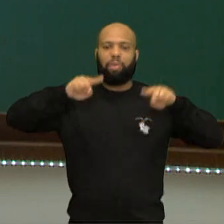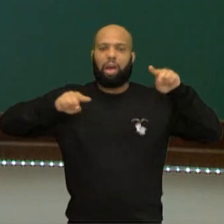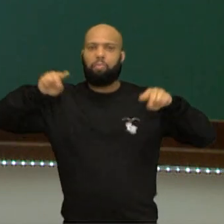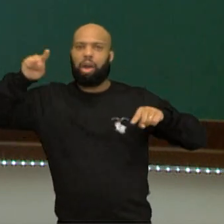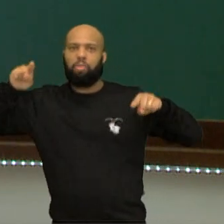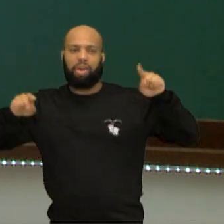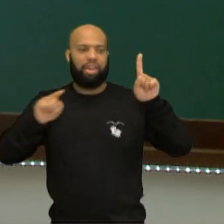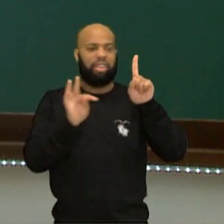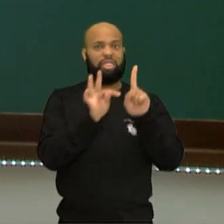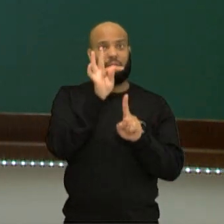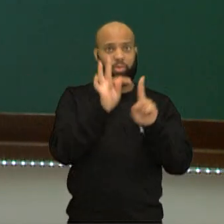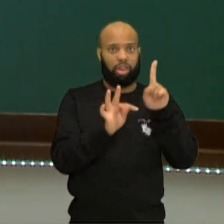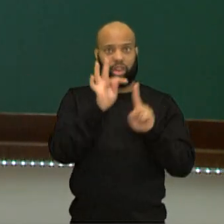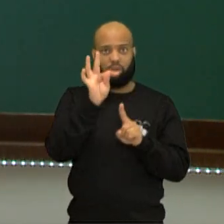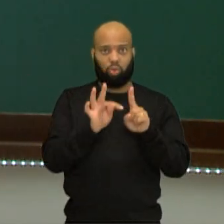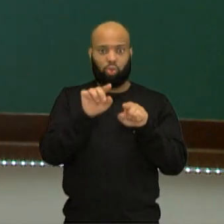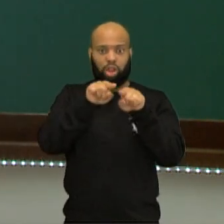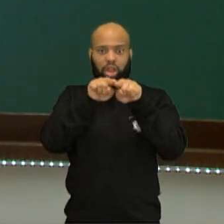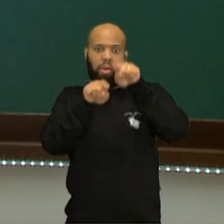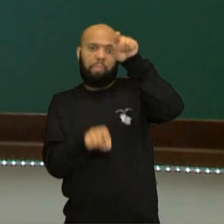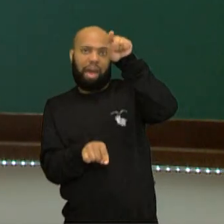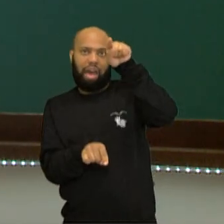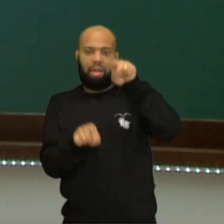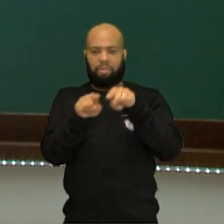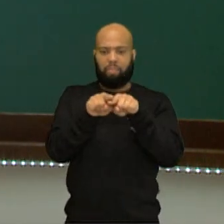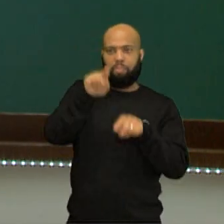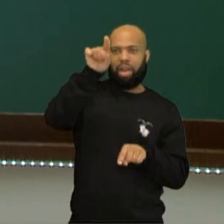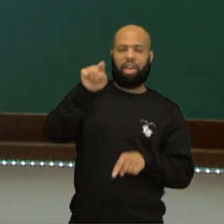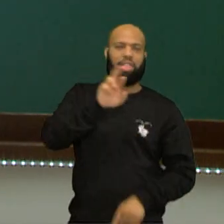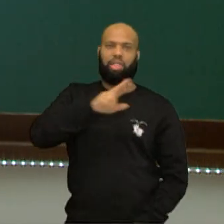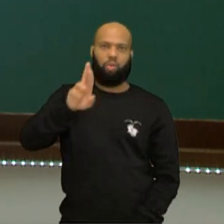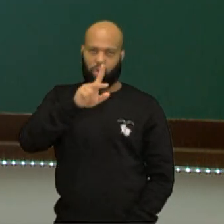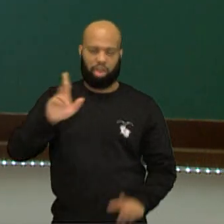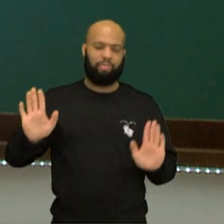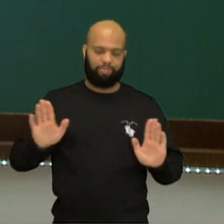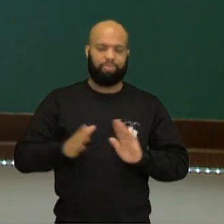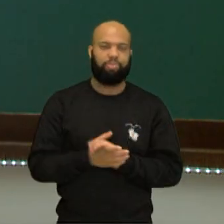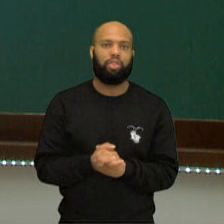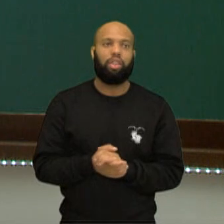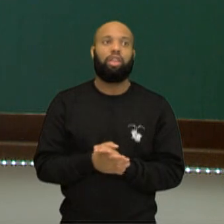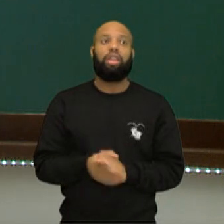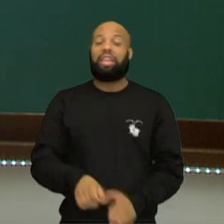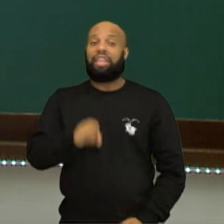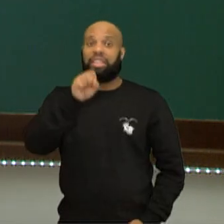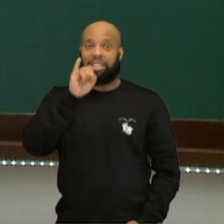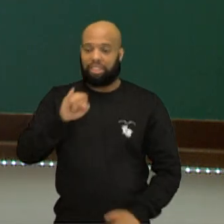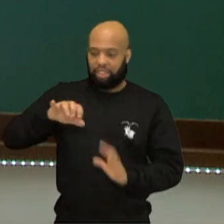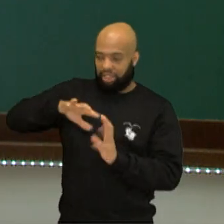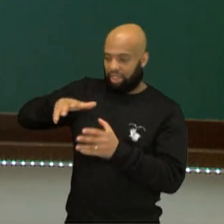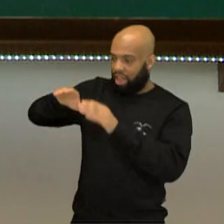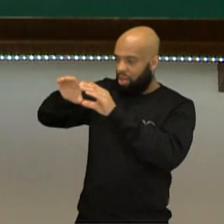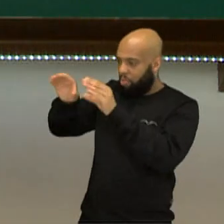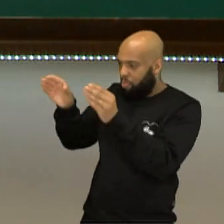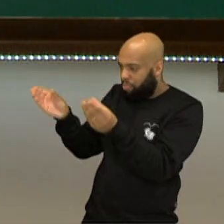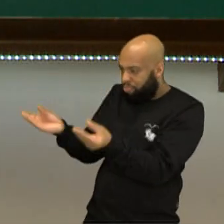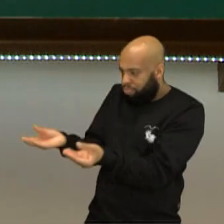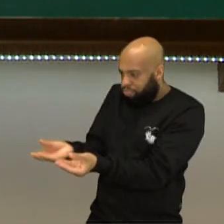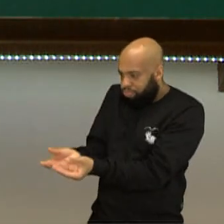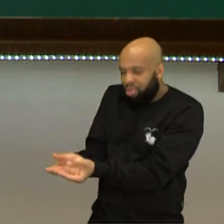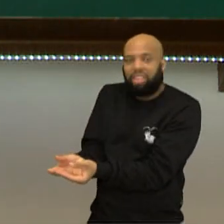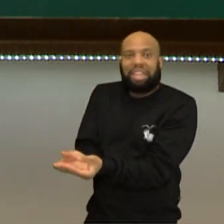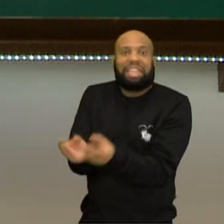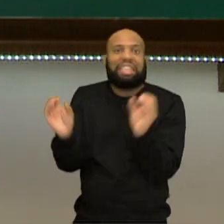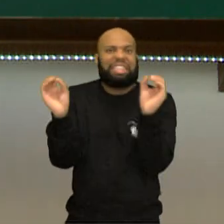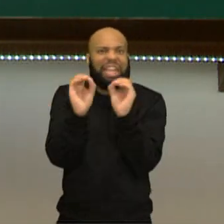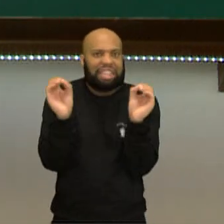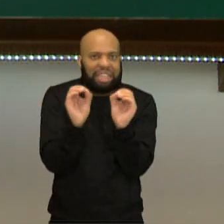amplitude térmica não seja tão grande como se não houvesse atmosfera. Caso o nosso planeta não tivesse uma atmosfera,